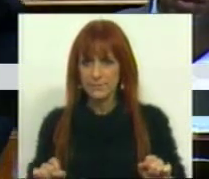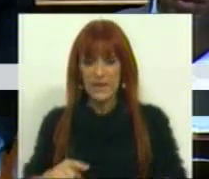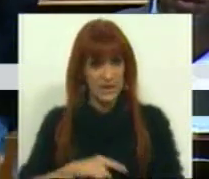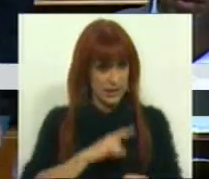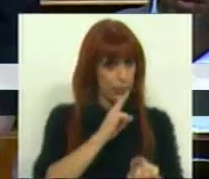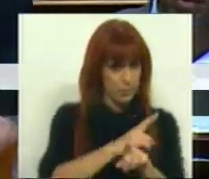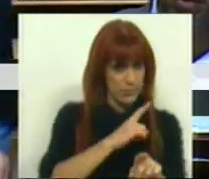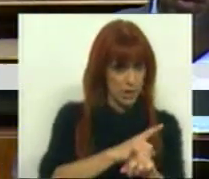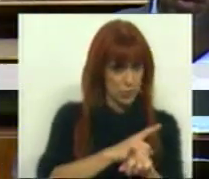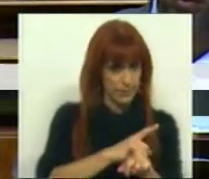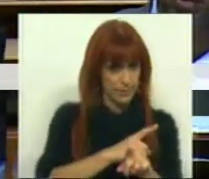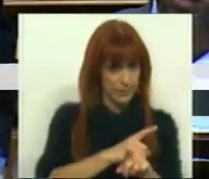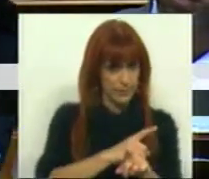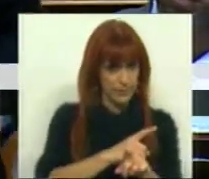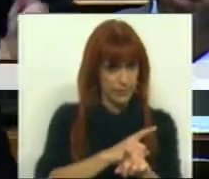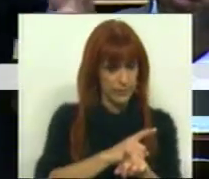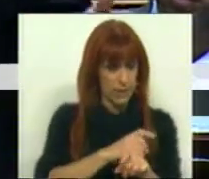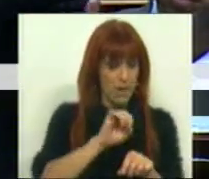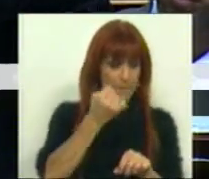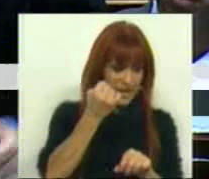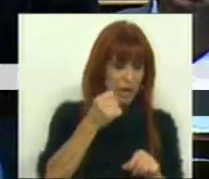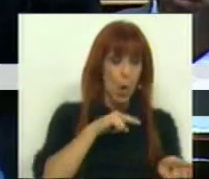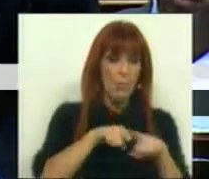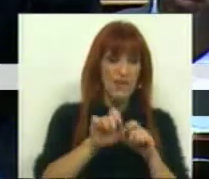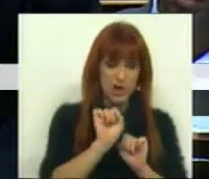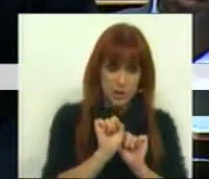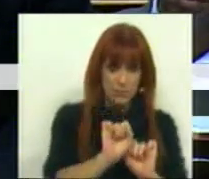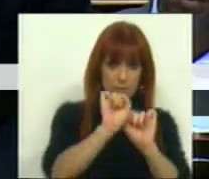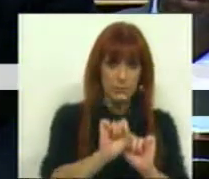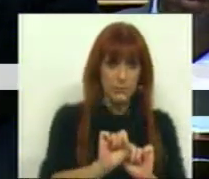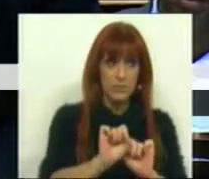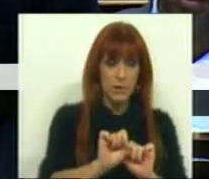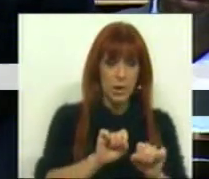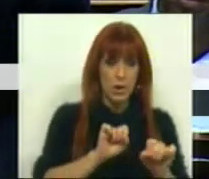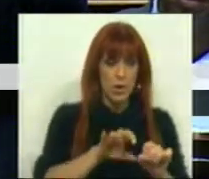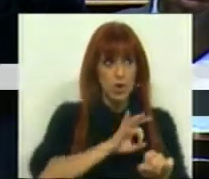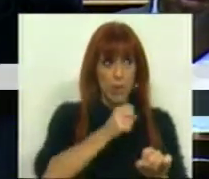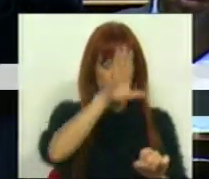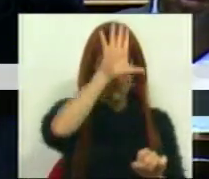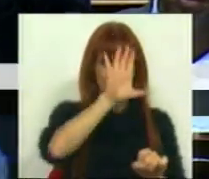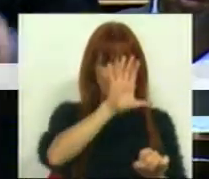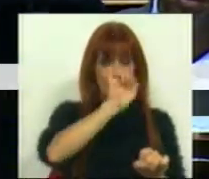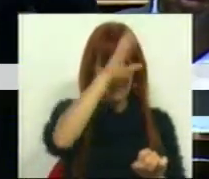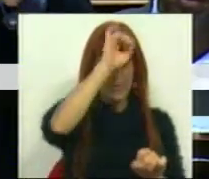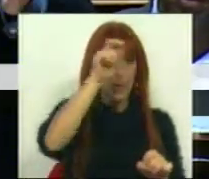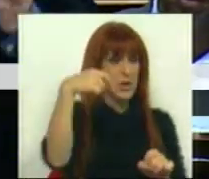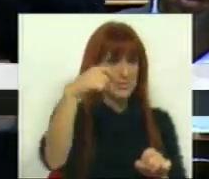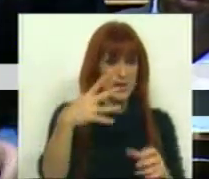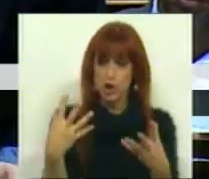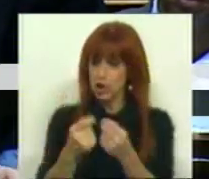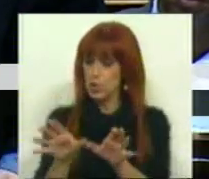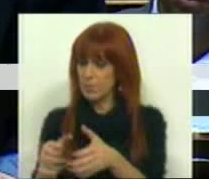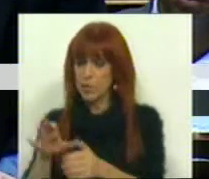ao mesmo tempo que o partido, ou os deputados do seu partido, o partido a que o Sr. Primeiro-Ministro preside, em conjunto